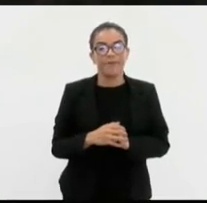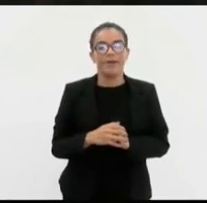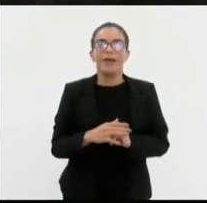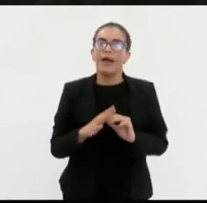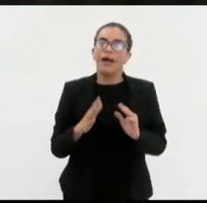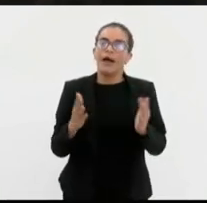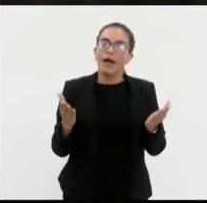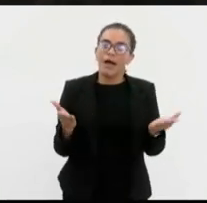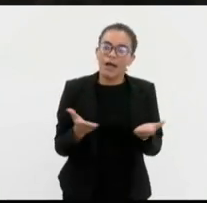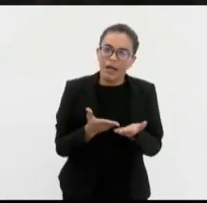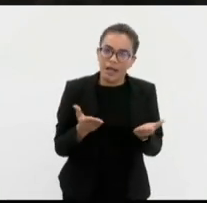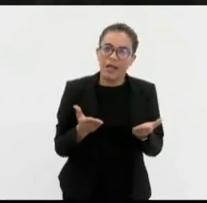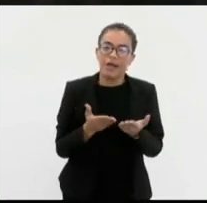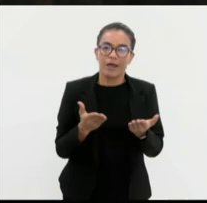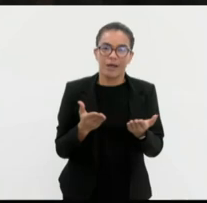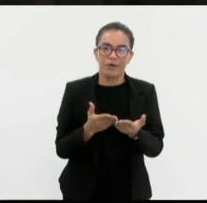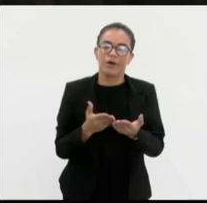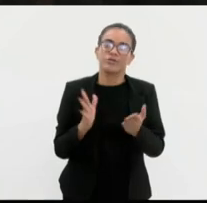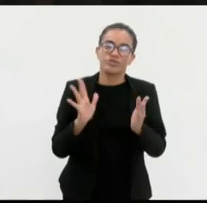venho